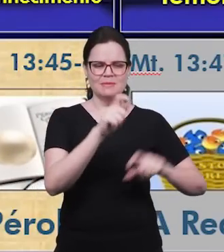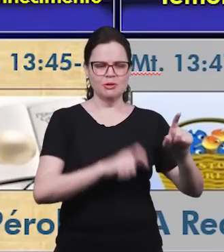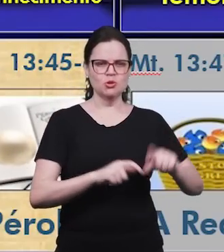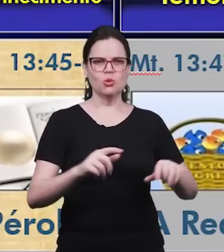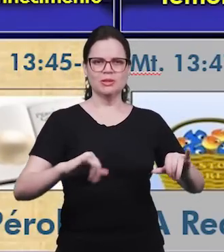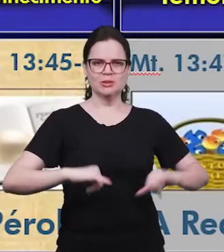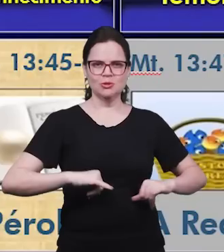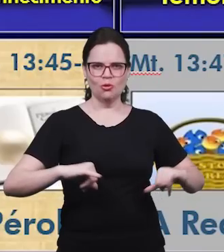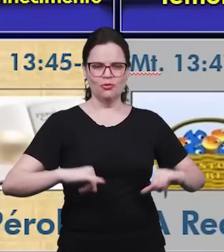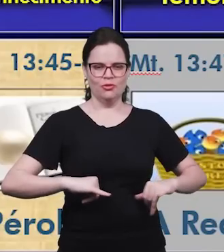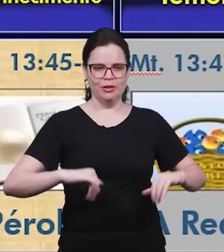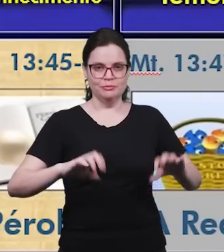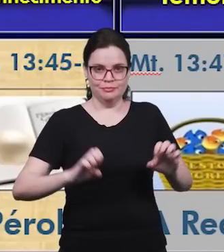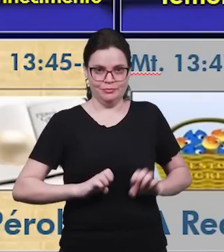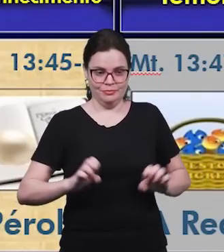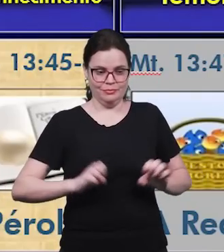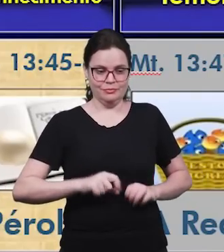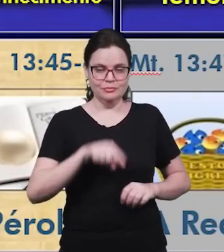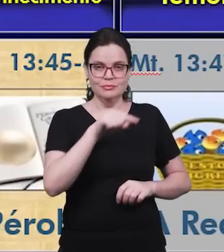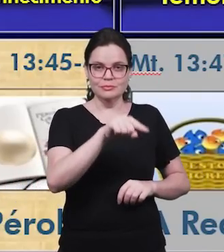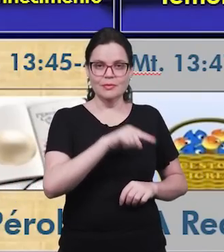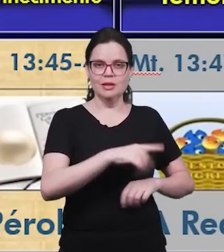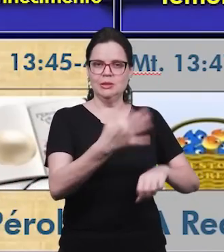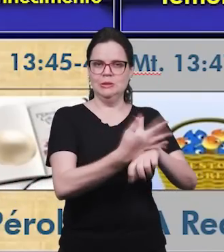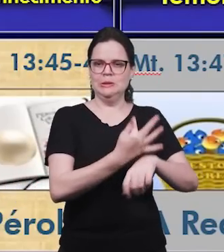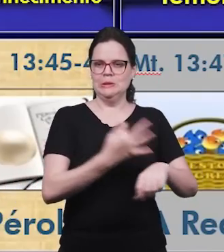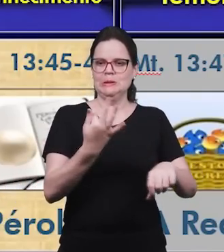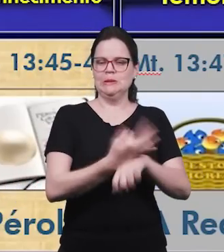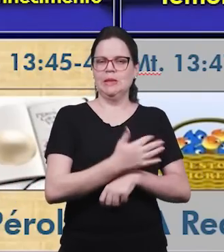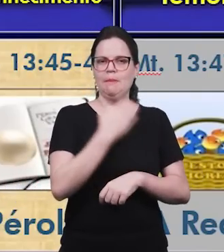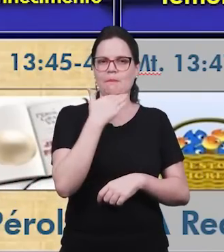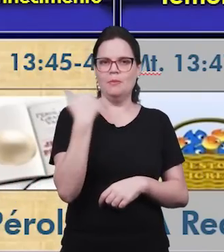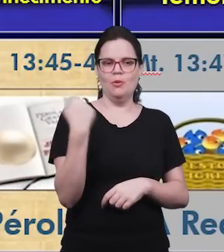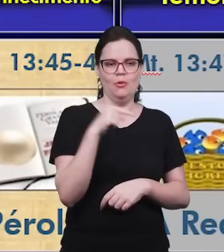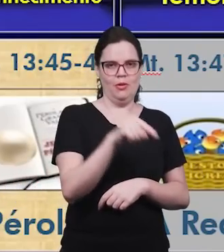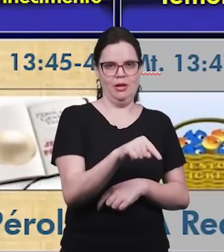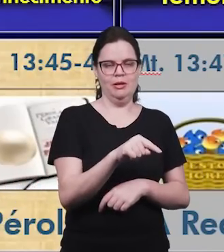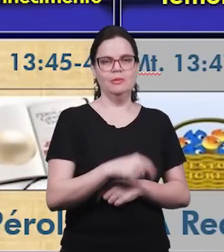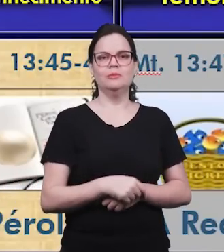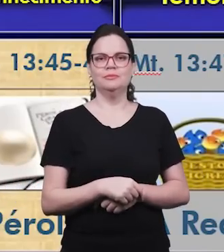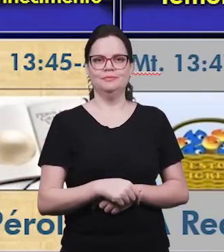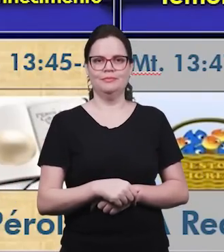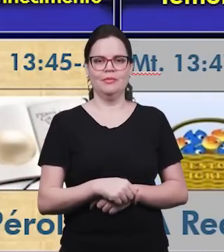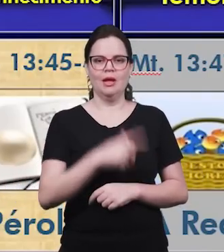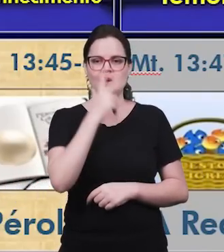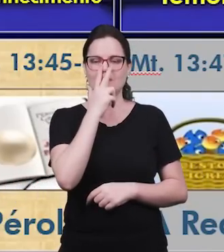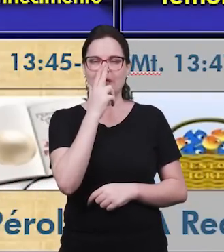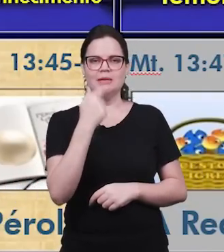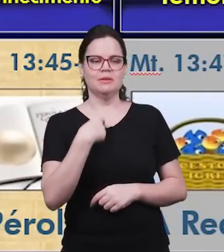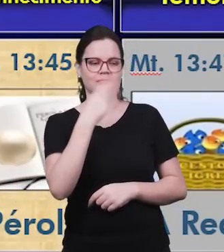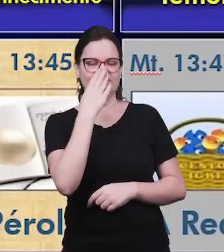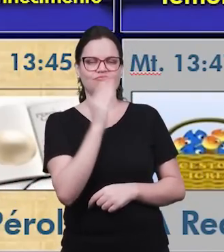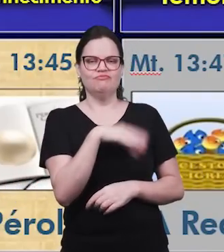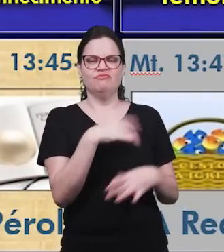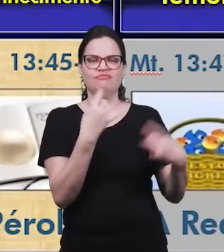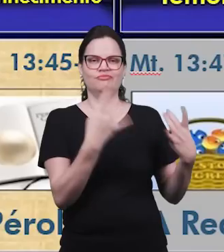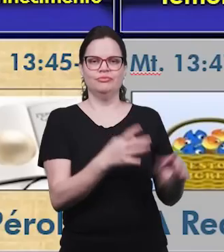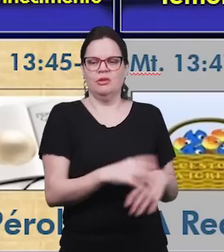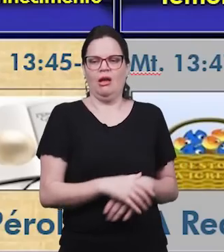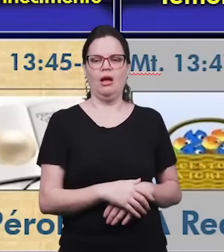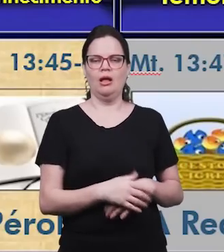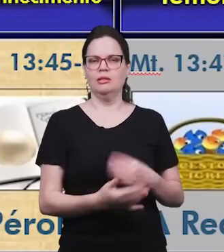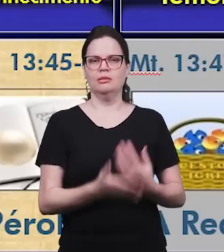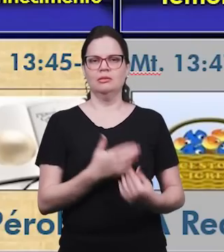igreja apostólica, mas da igreja de Esmirna. Então, como que diz assim, olha, isso não valeu